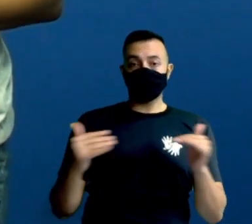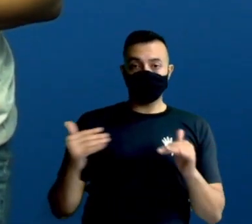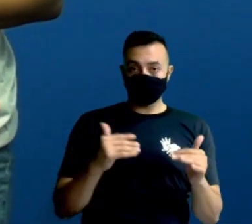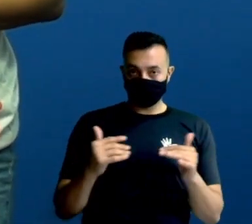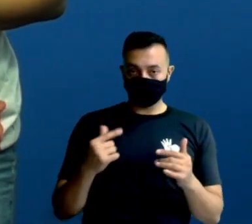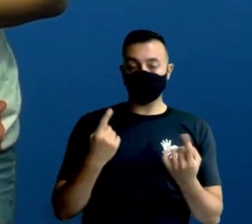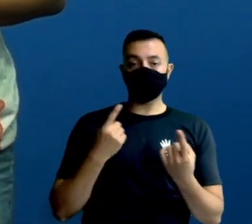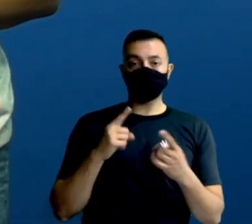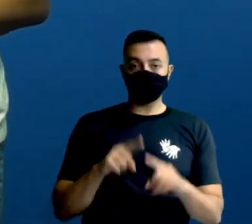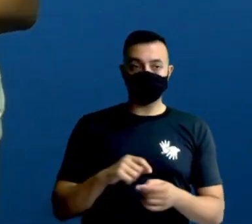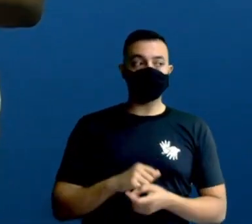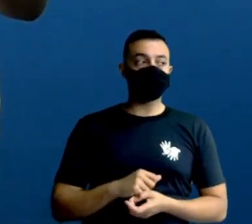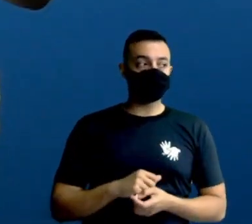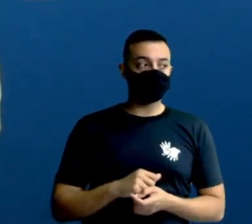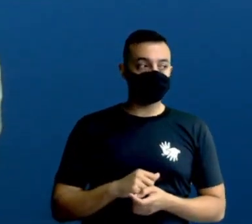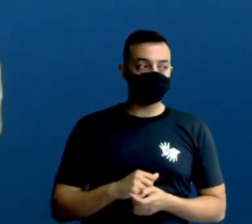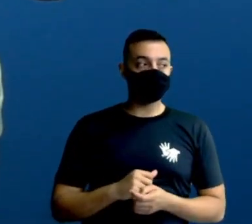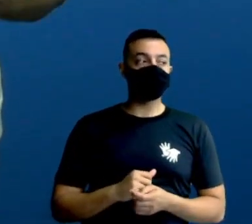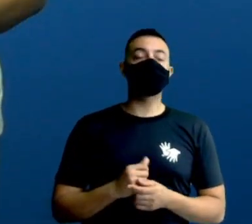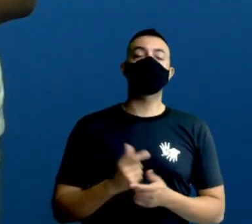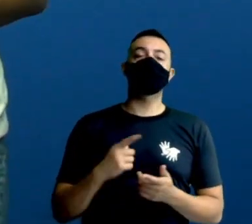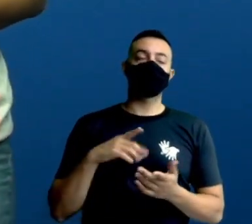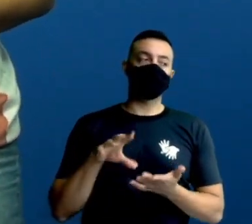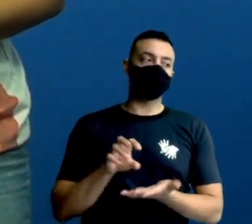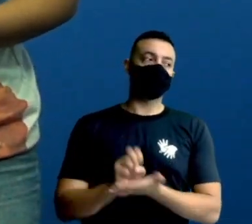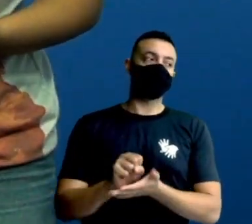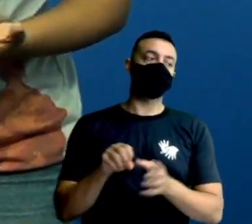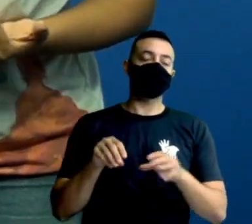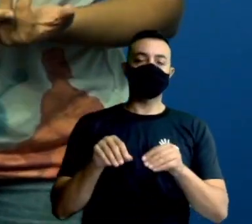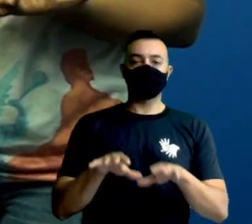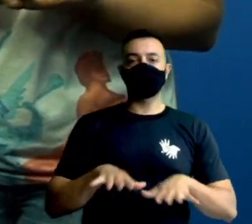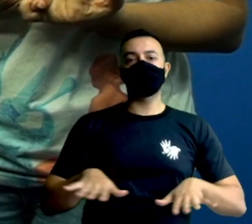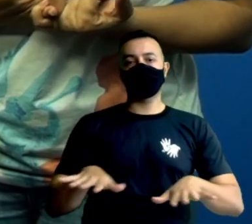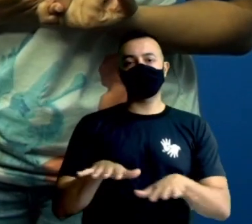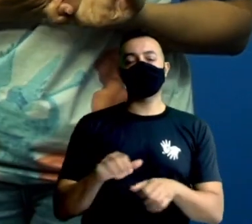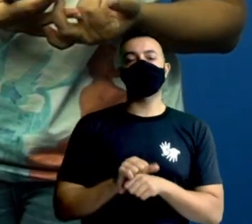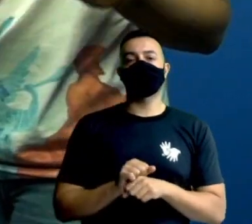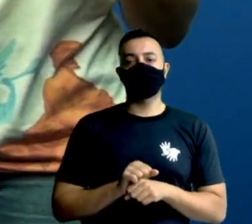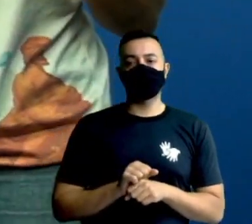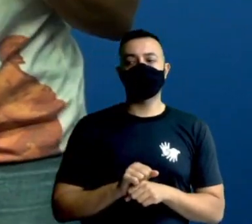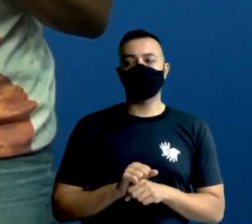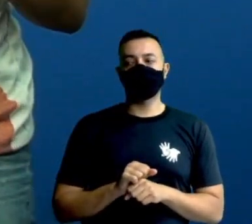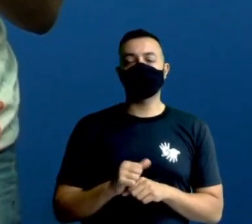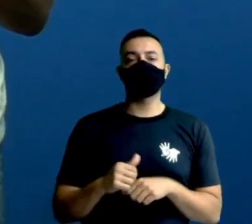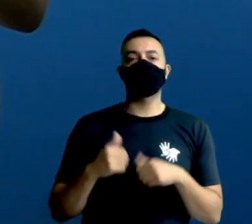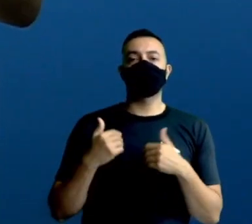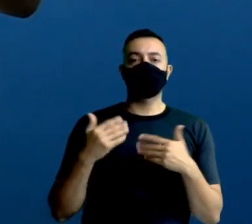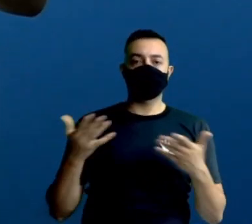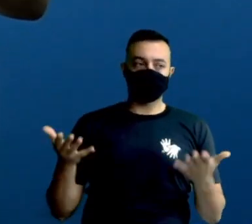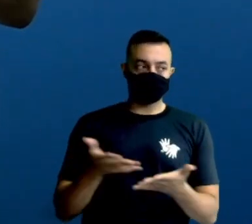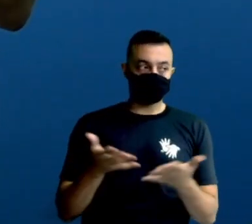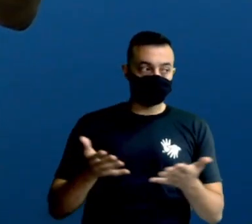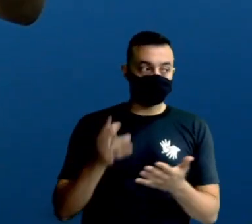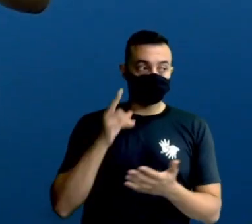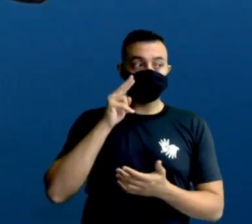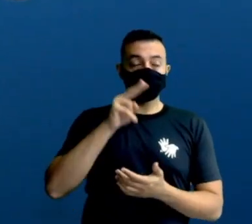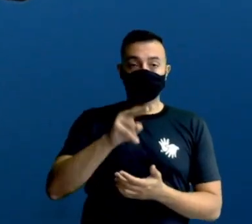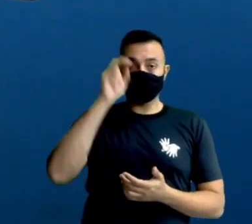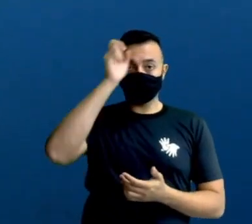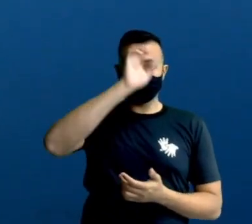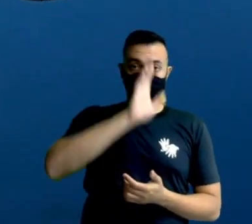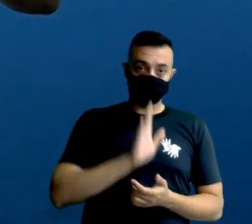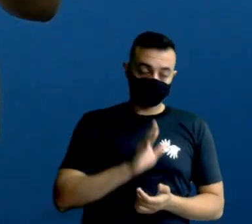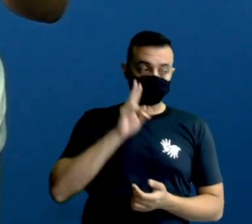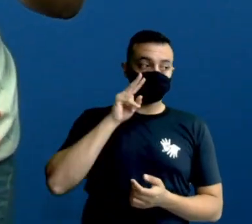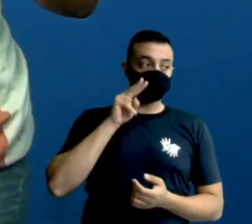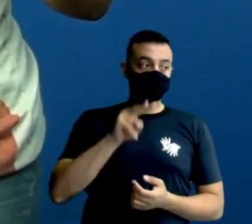e assassinado, né, para a tomada desse território. Então a gente vê que as terras que hoje nós chamamos do Brasil, a gente está